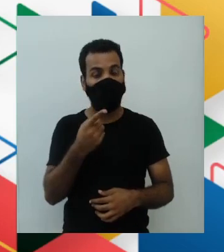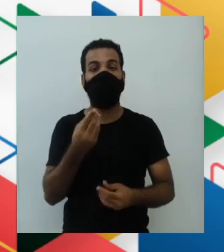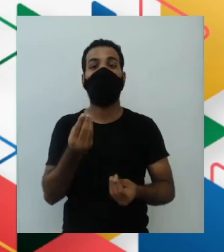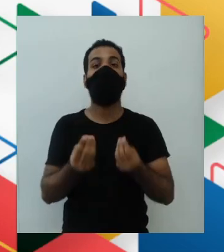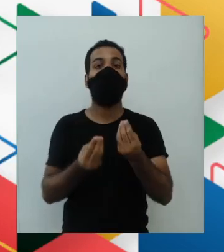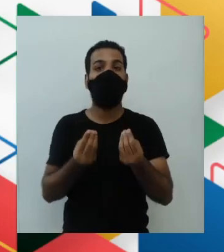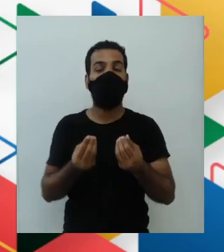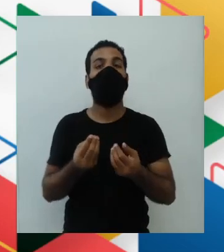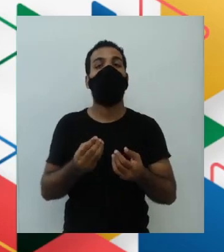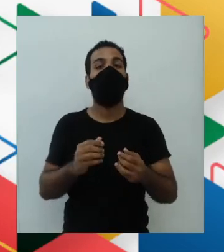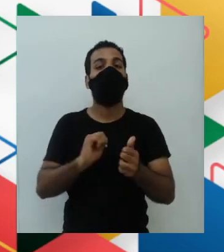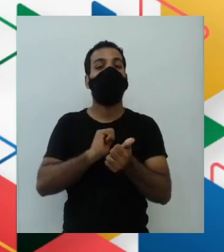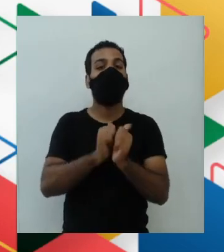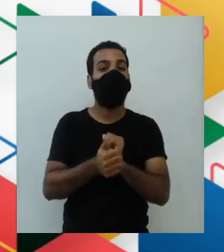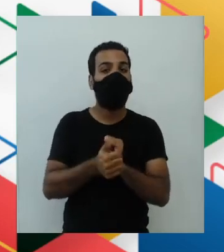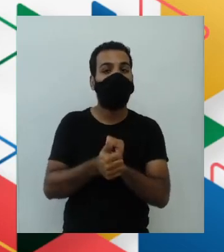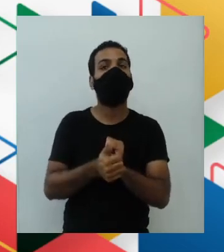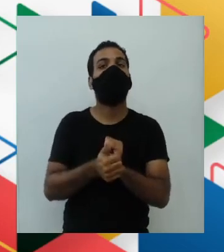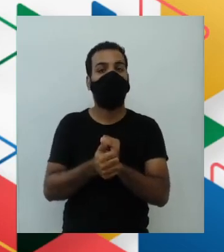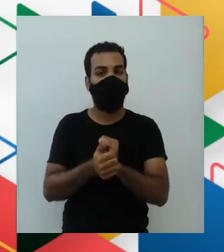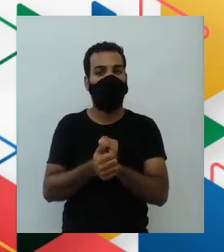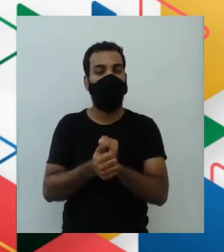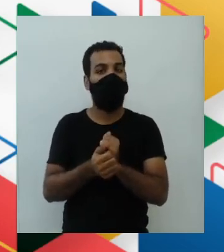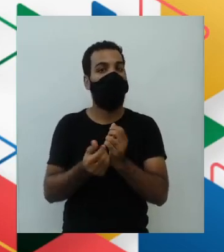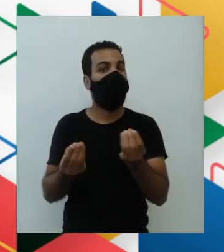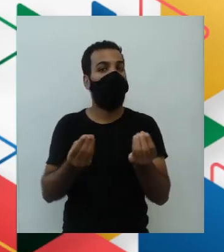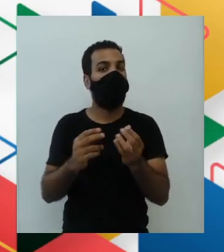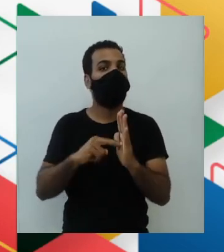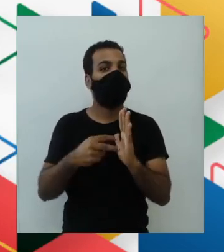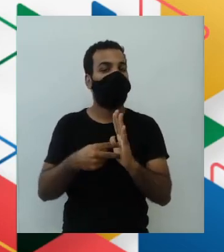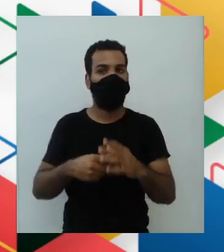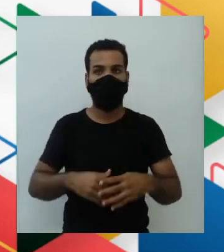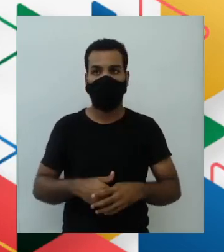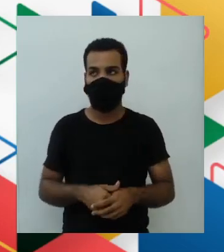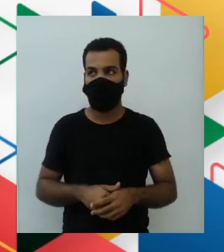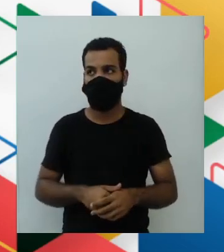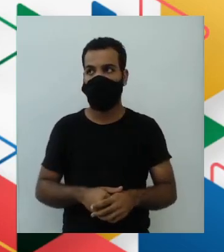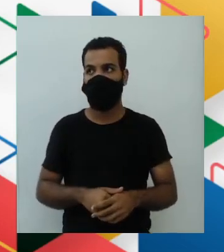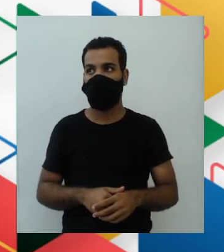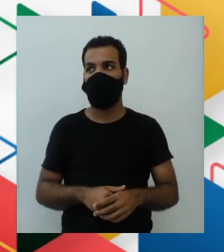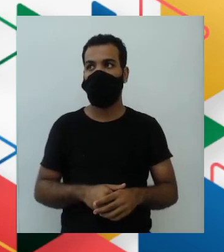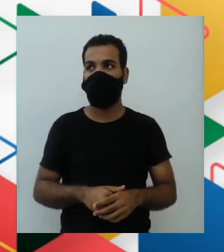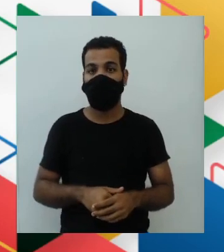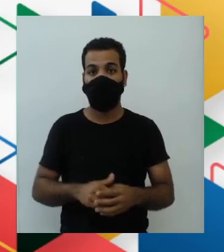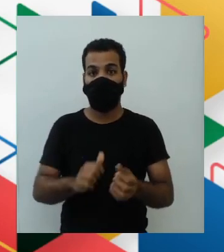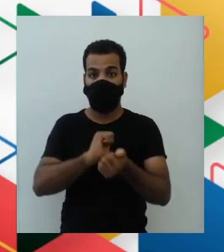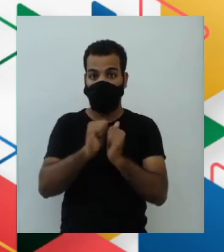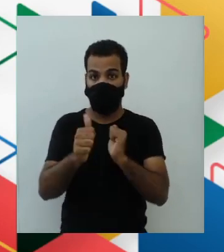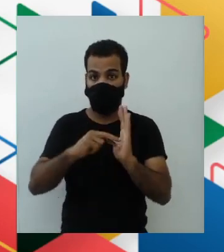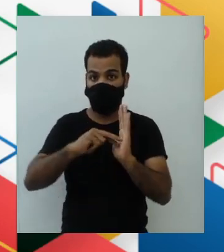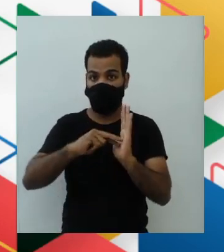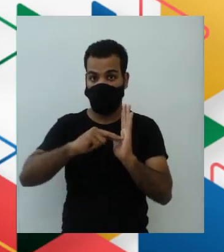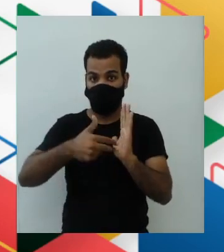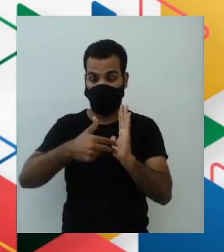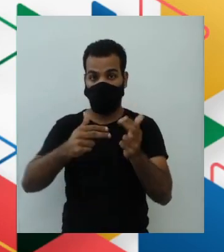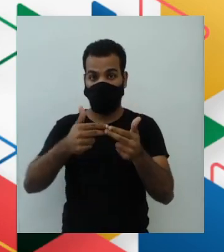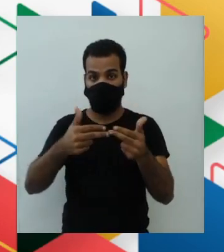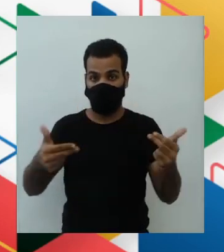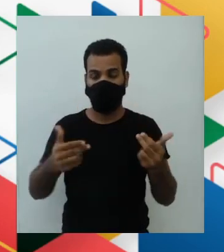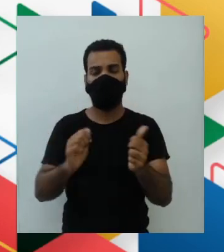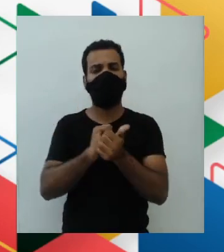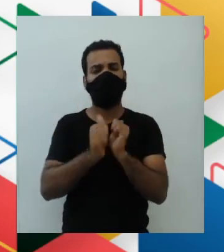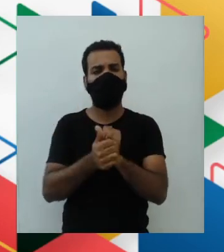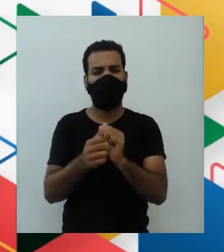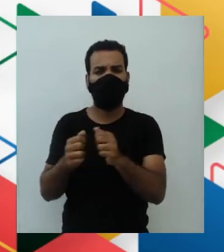o que é esporte coletivo, tá certo? Os esportes coletivos, o que é? Qual é a definição de